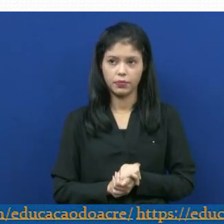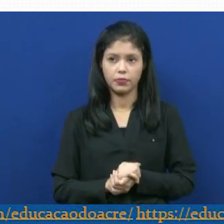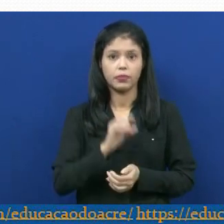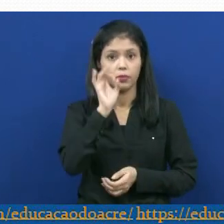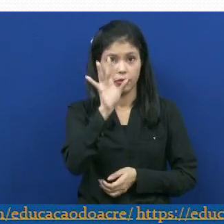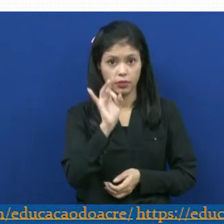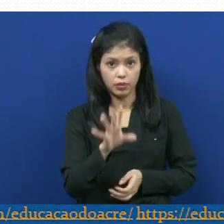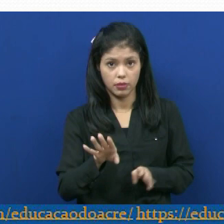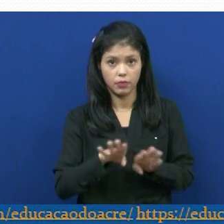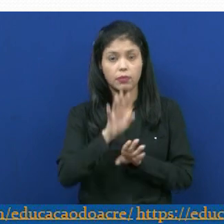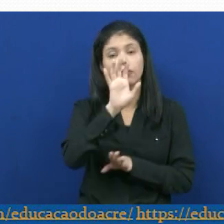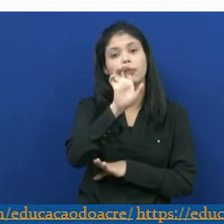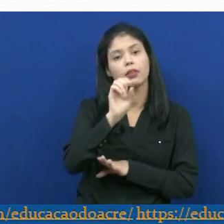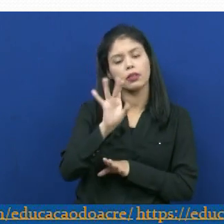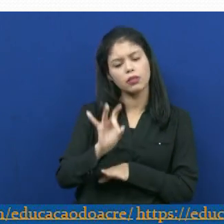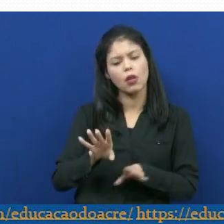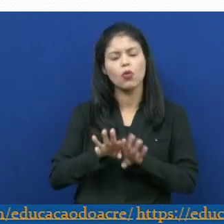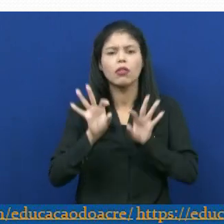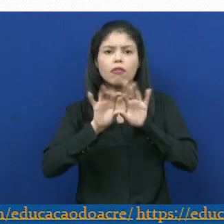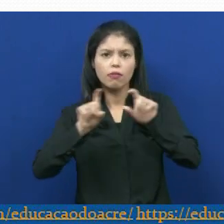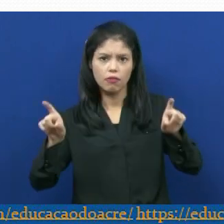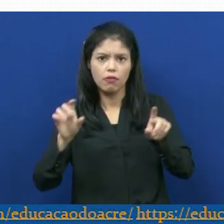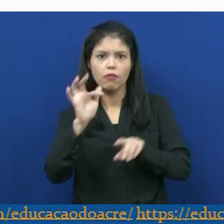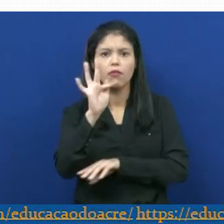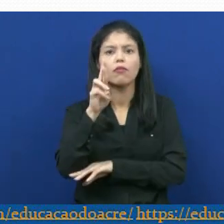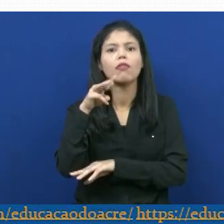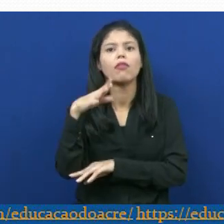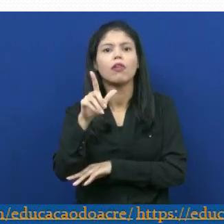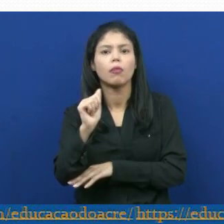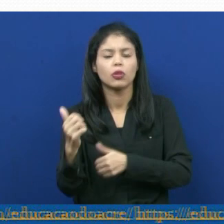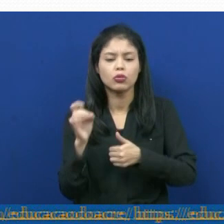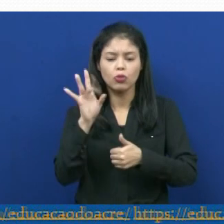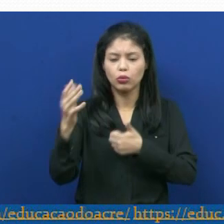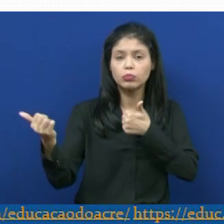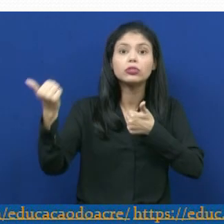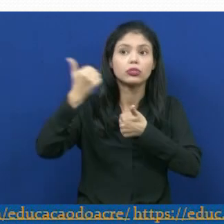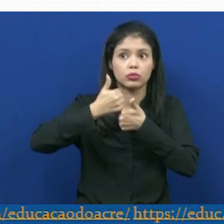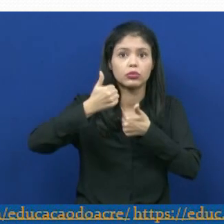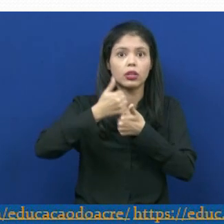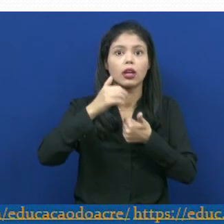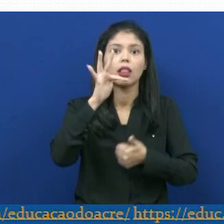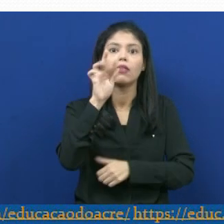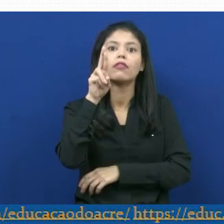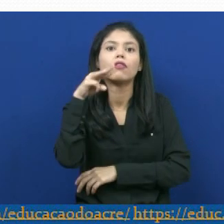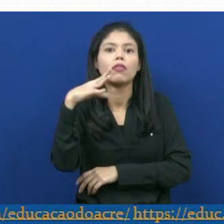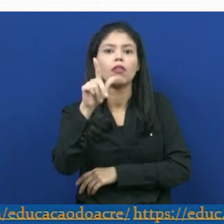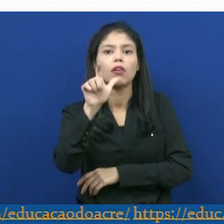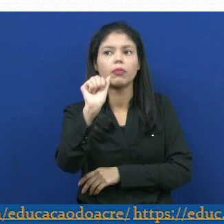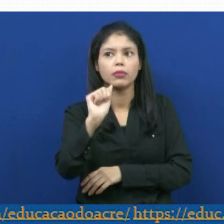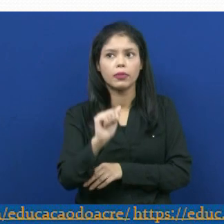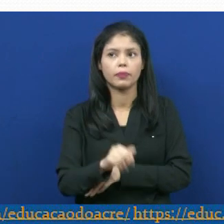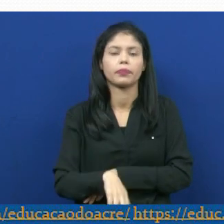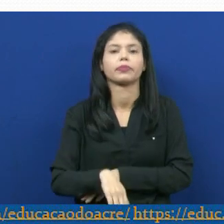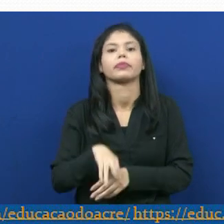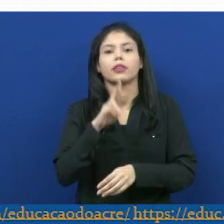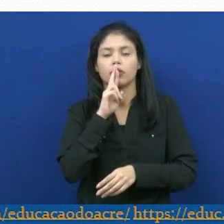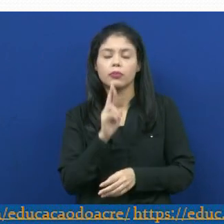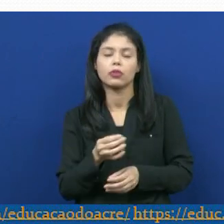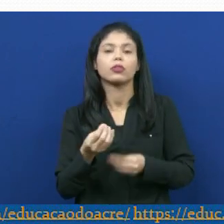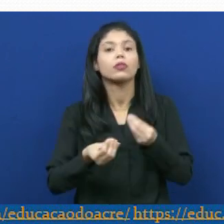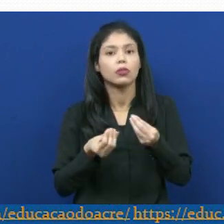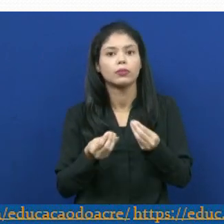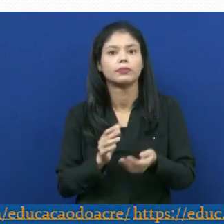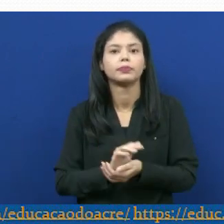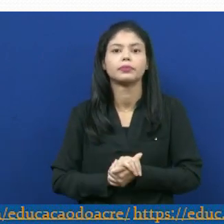Identificado cada elemento da nossa sequência, basta substituirmos na fórmula. A resolução vai ficar